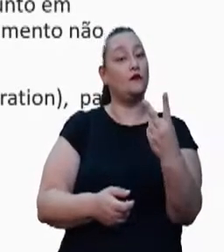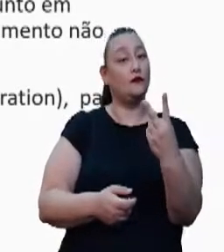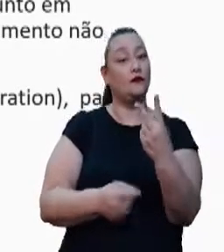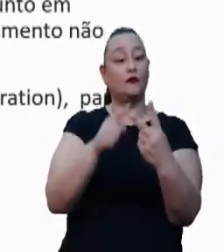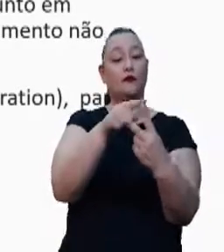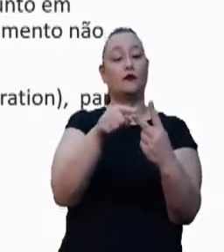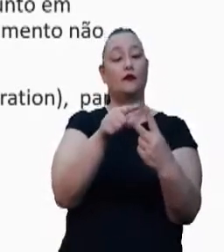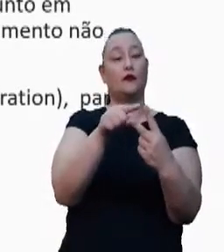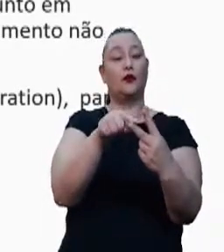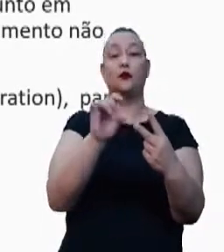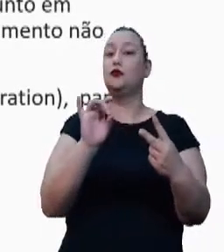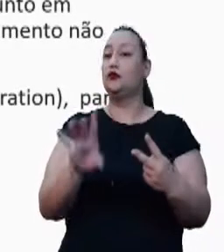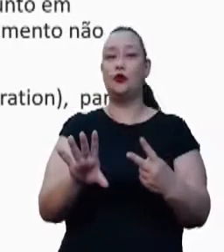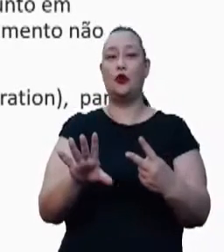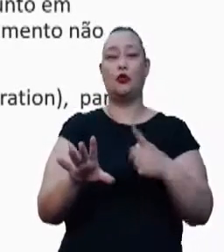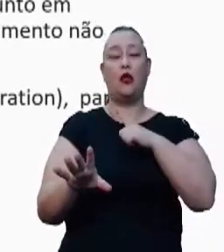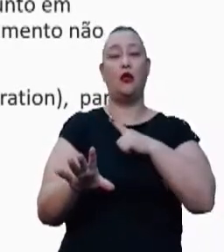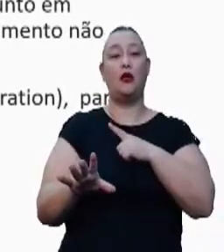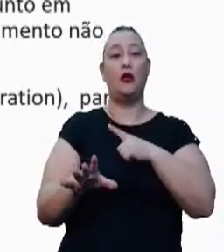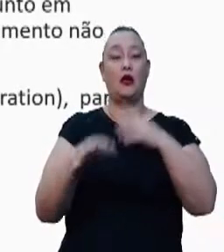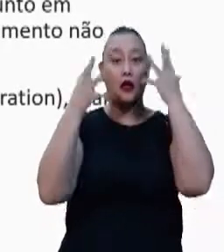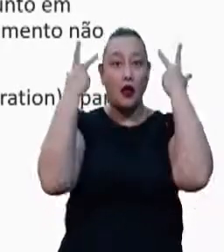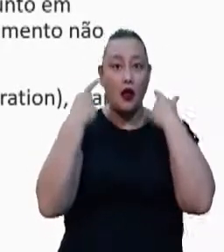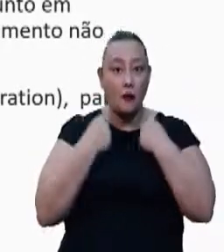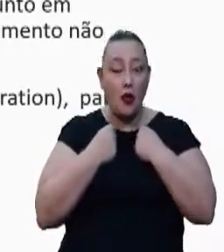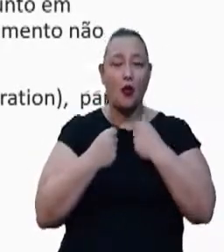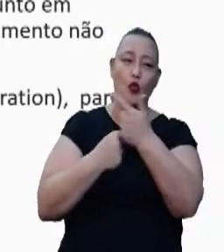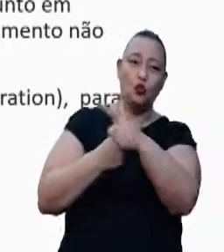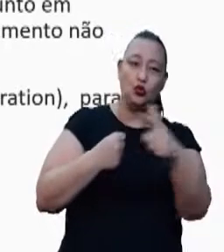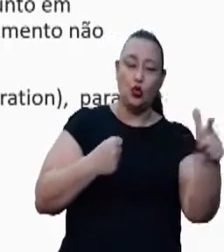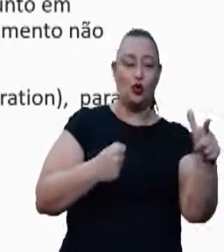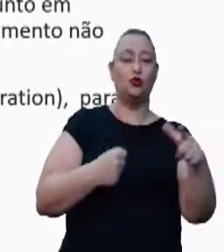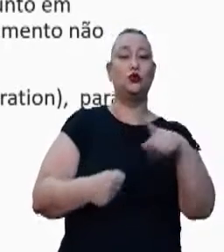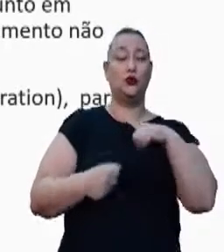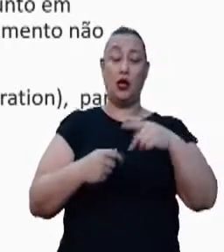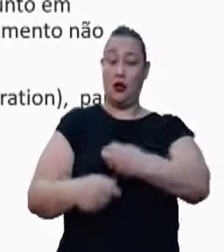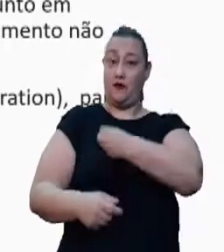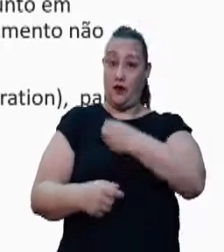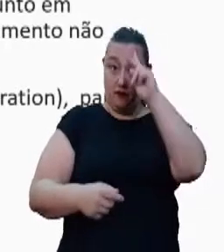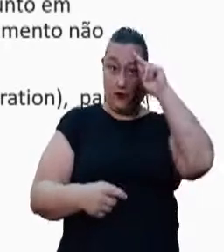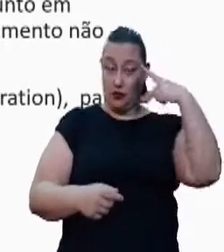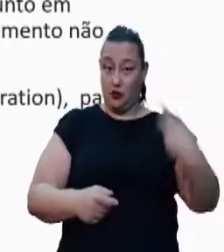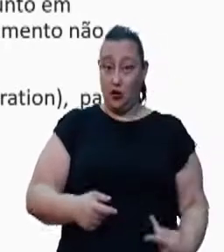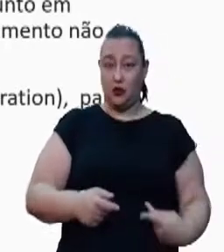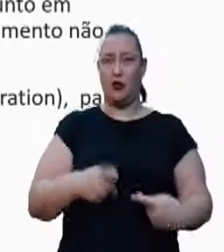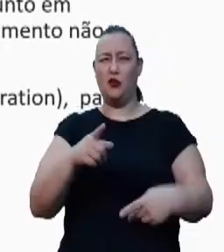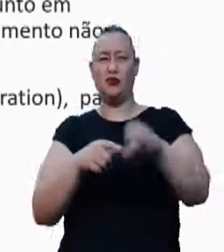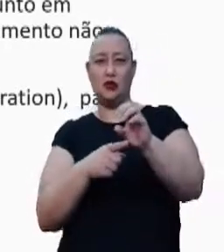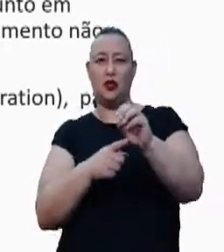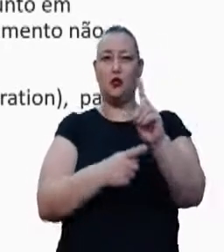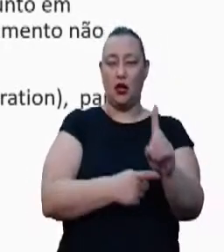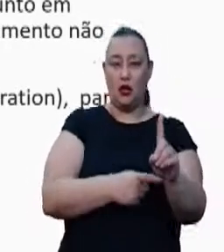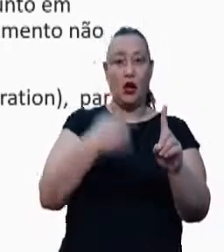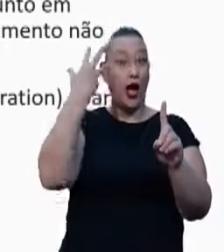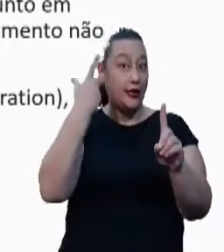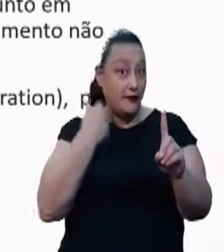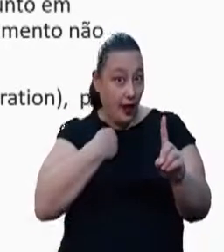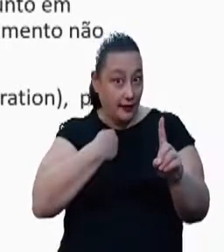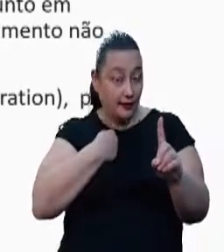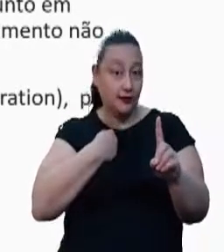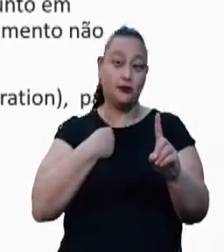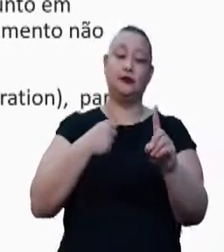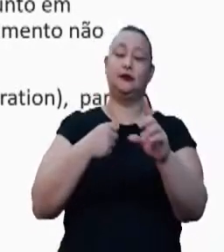só acontecem em animais. Os outros que acontecem nos seres humanos, eu acho que o dos animais é o C e o D,